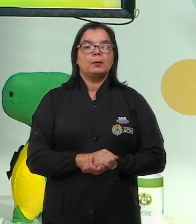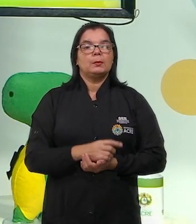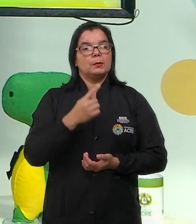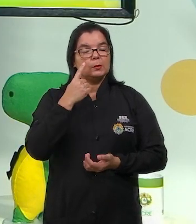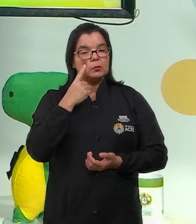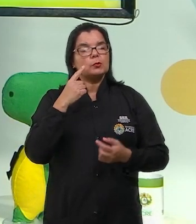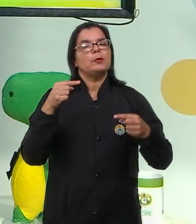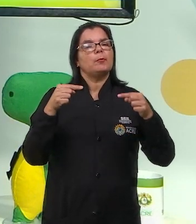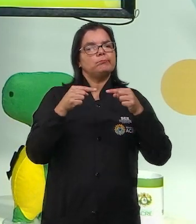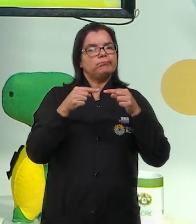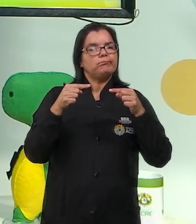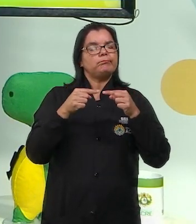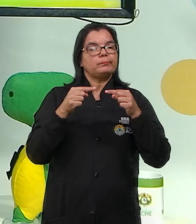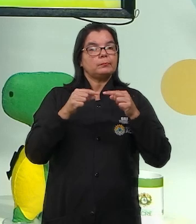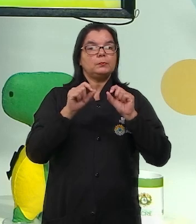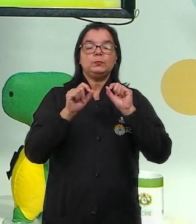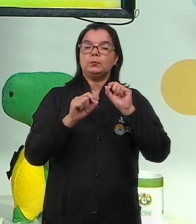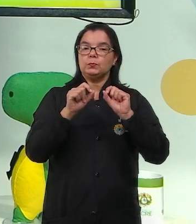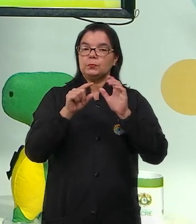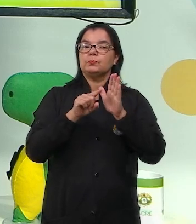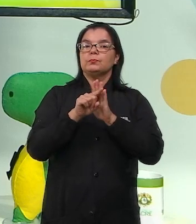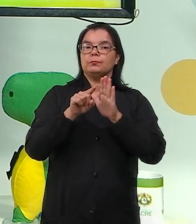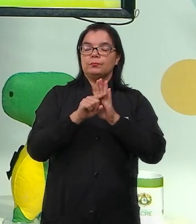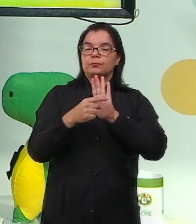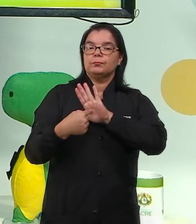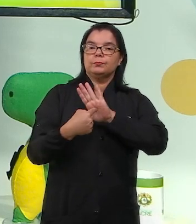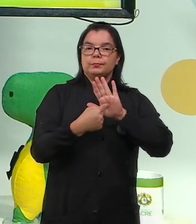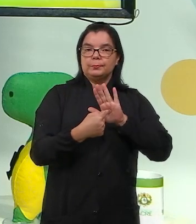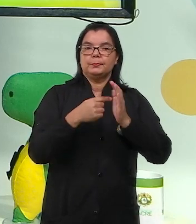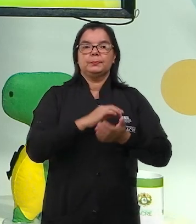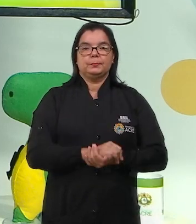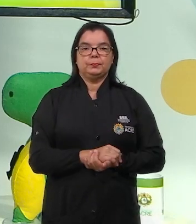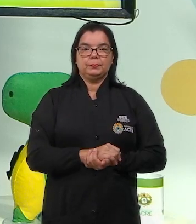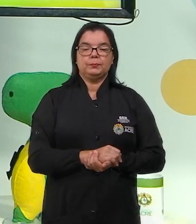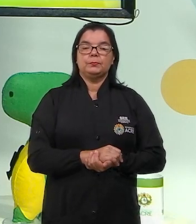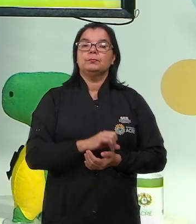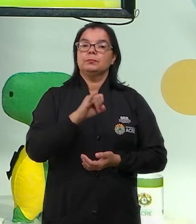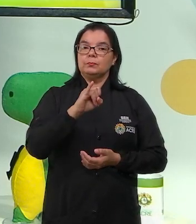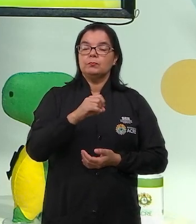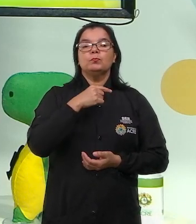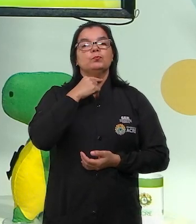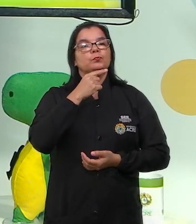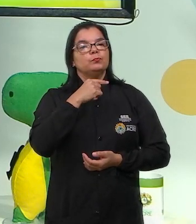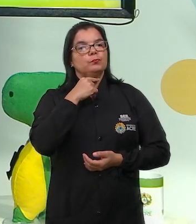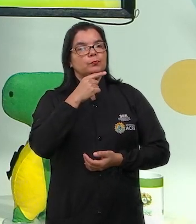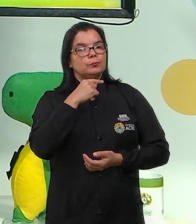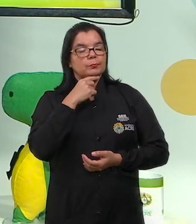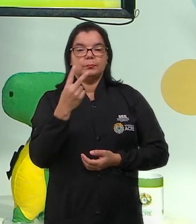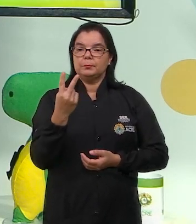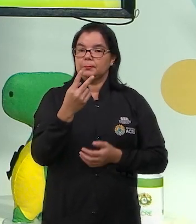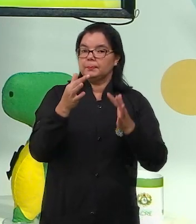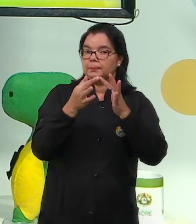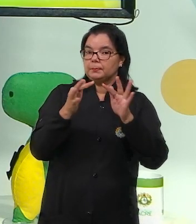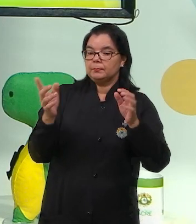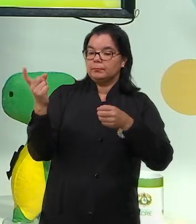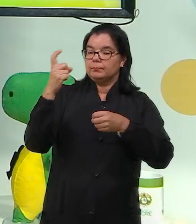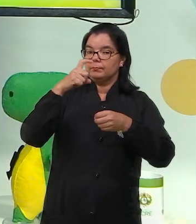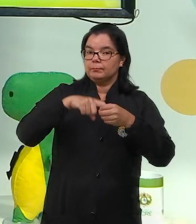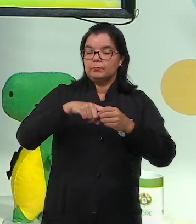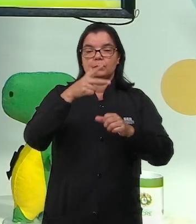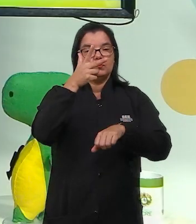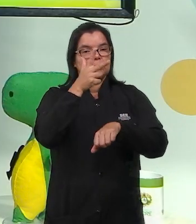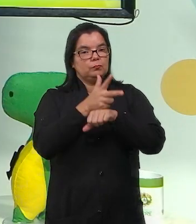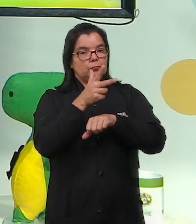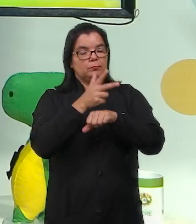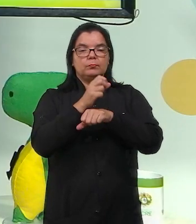faz sentido com o que a questão apresentou? Então, se ficou com dúvida entre as duas frases, volta aí o